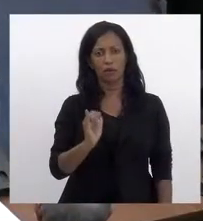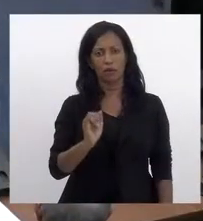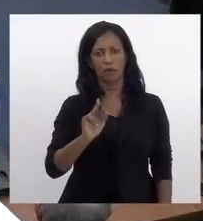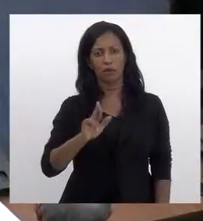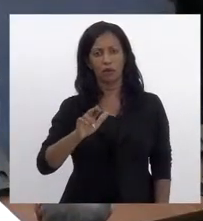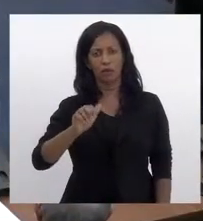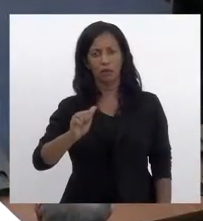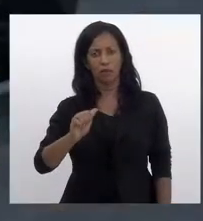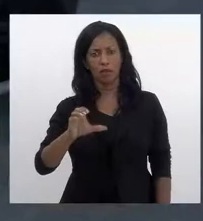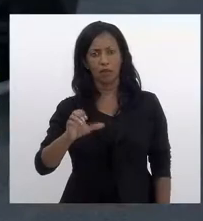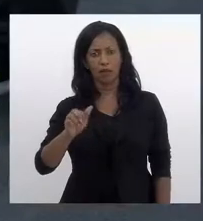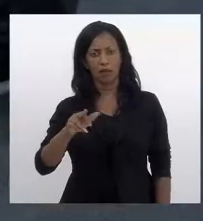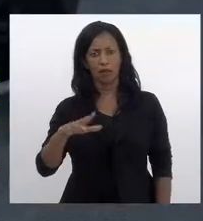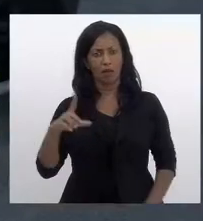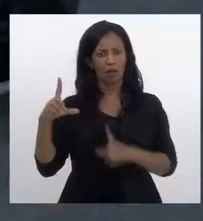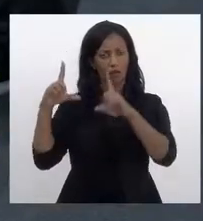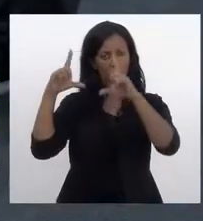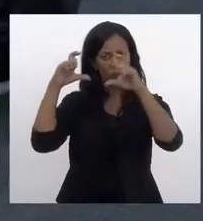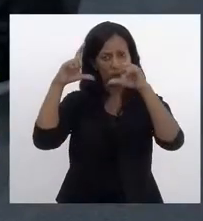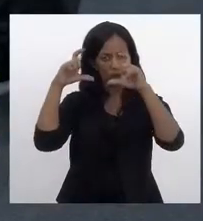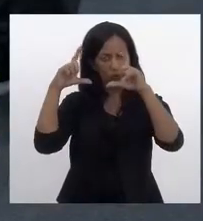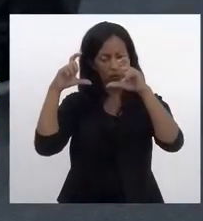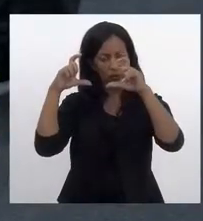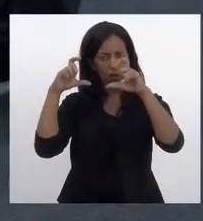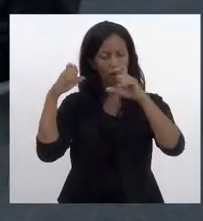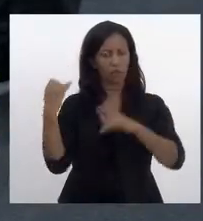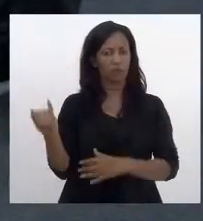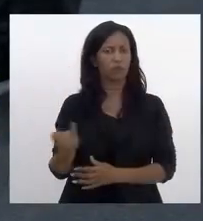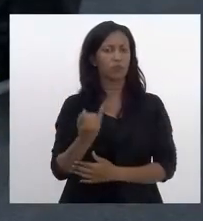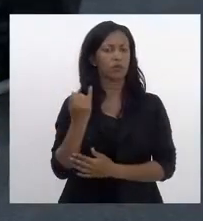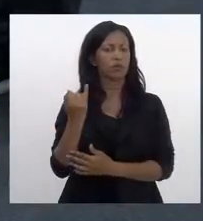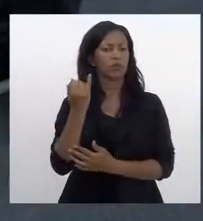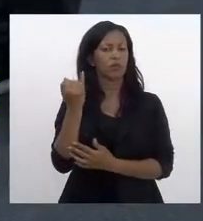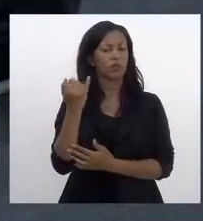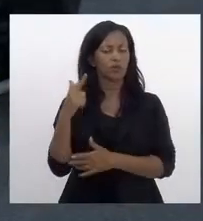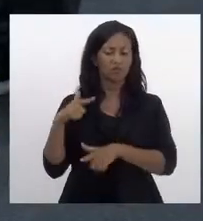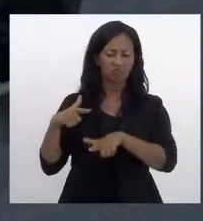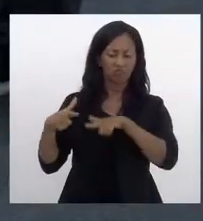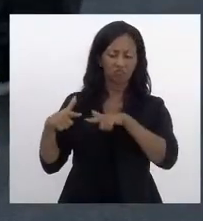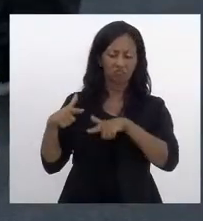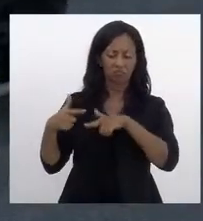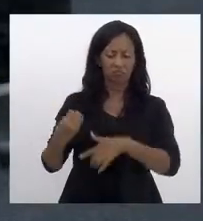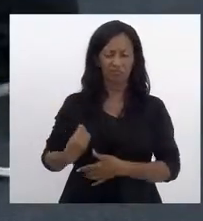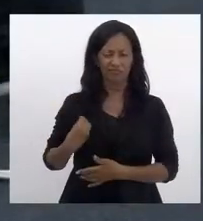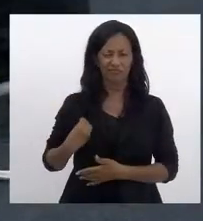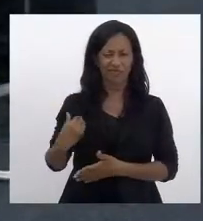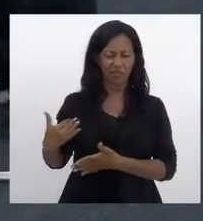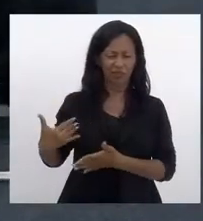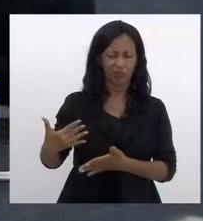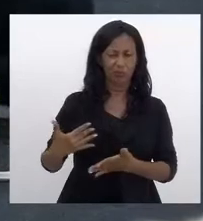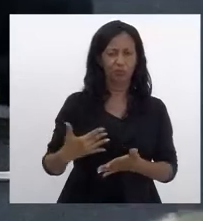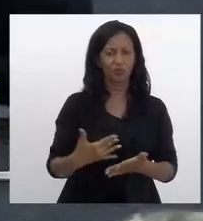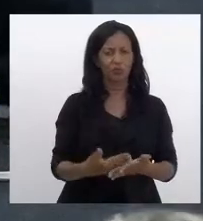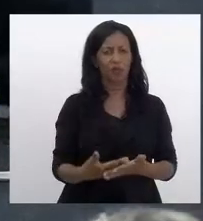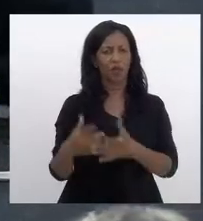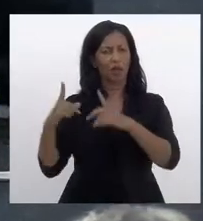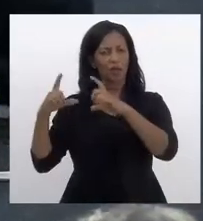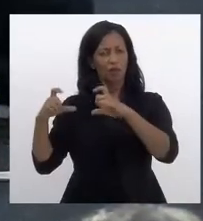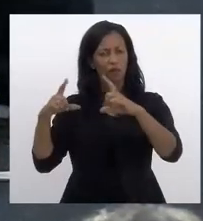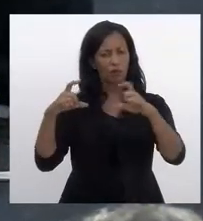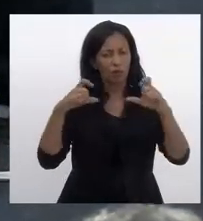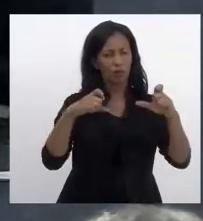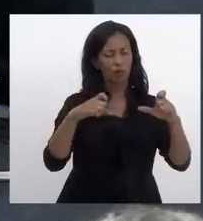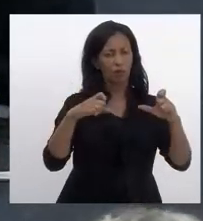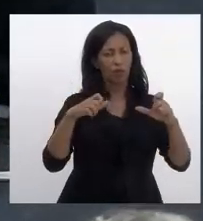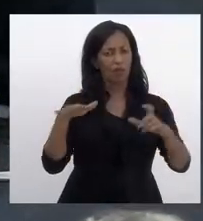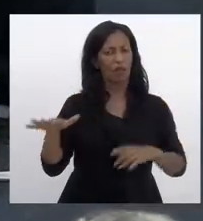um fotógrafo muito importante da Maré, que dedicou a sua vida a fotografar o cotidiano